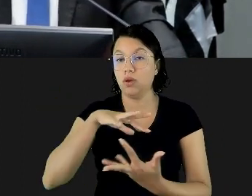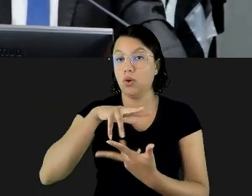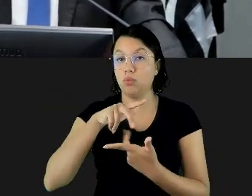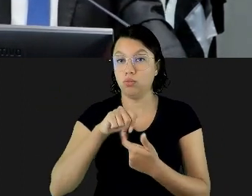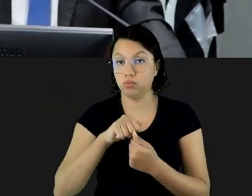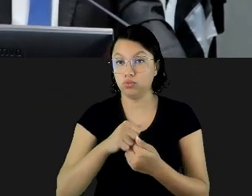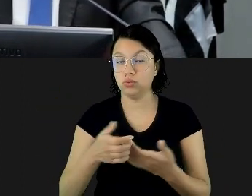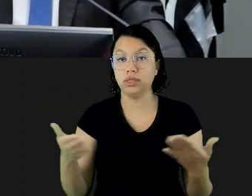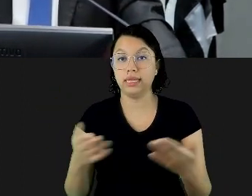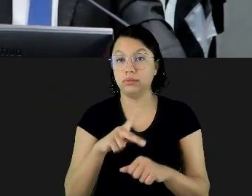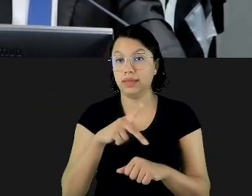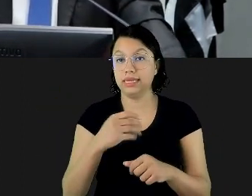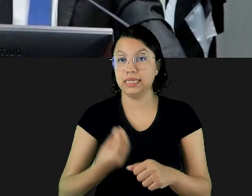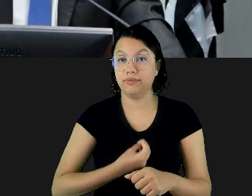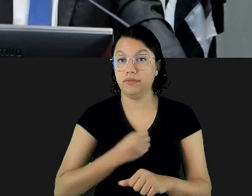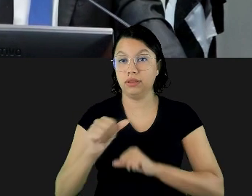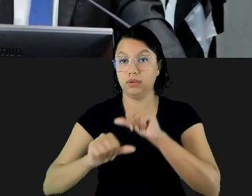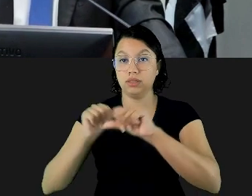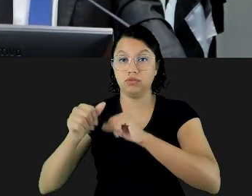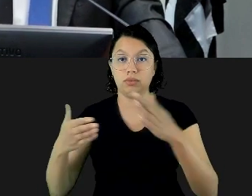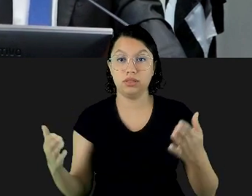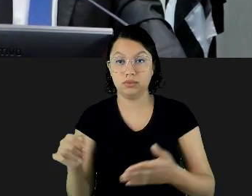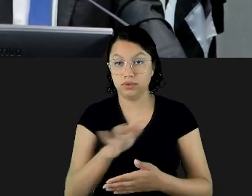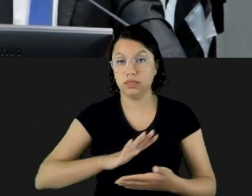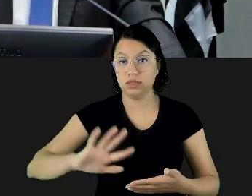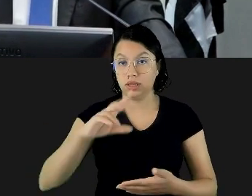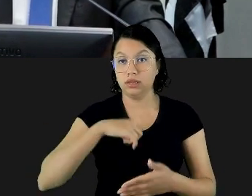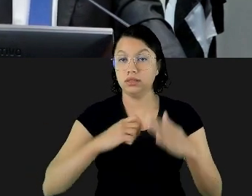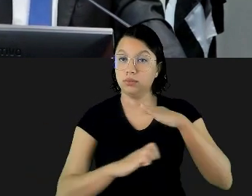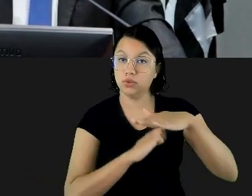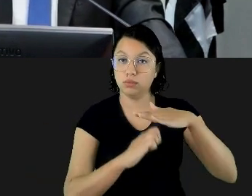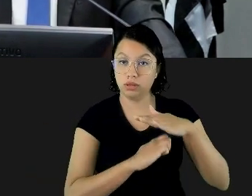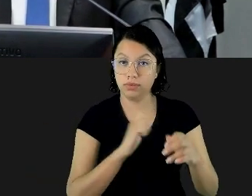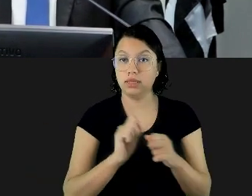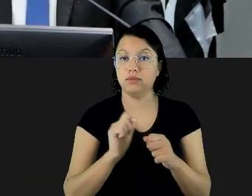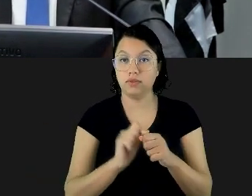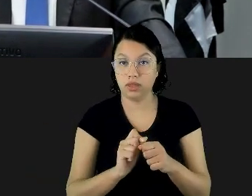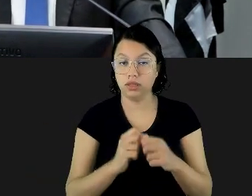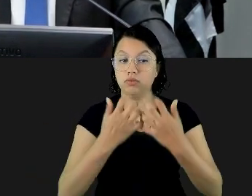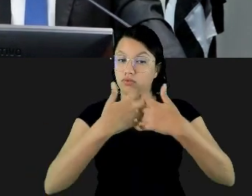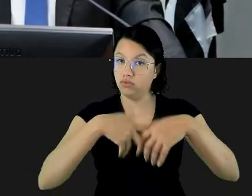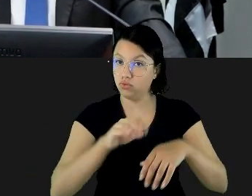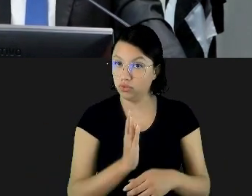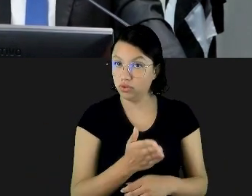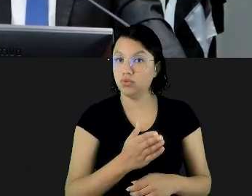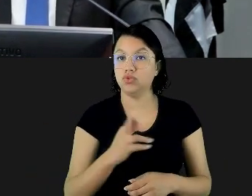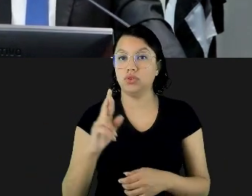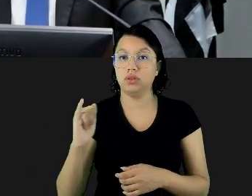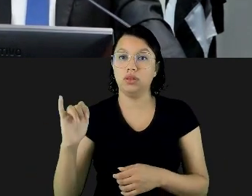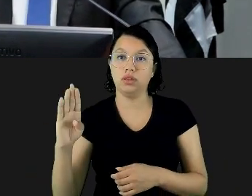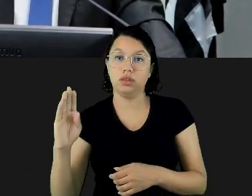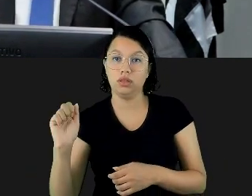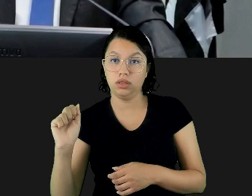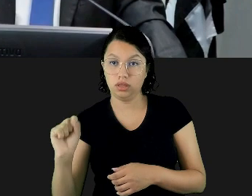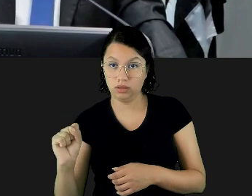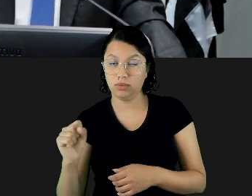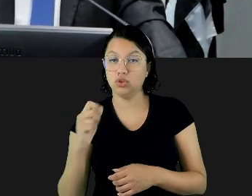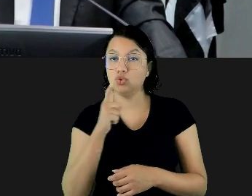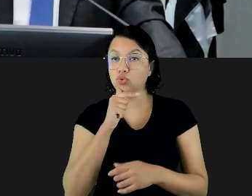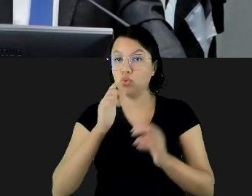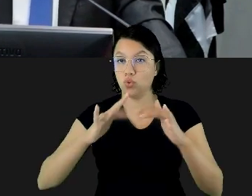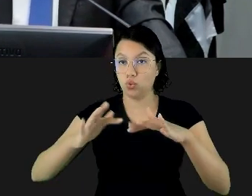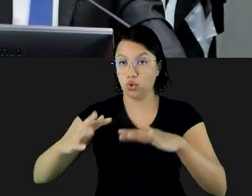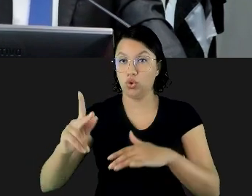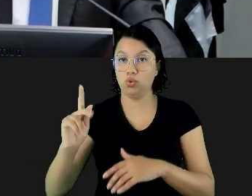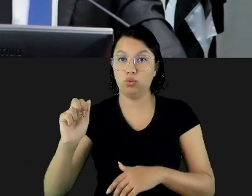Nós temos uma empresa já instalada e funcionando em Ribas do Rio Pardo, a